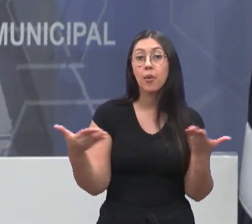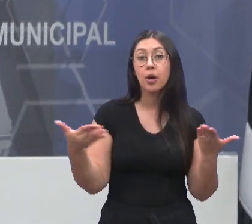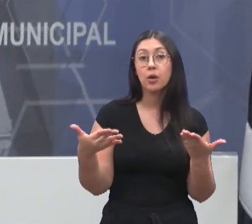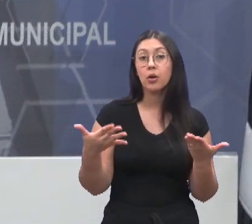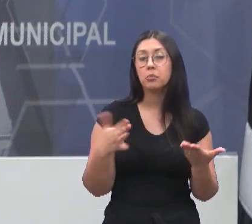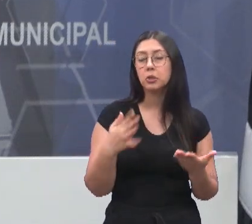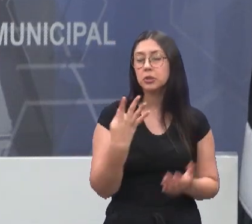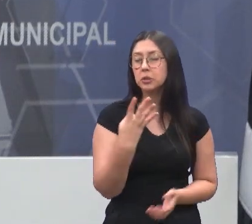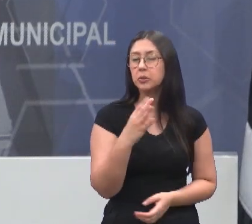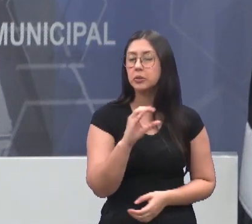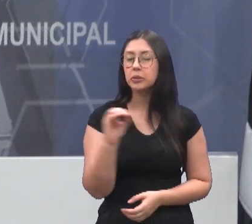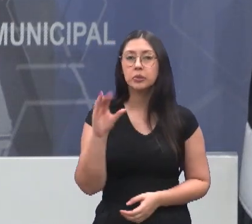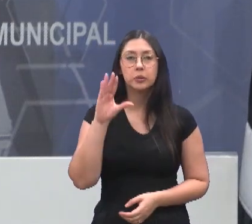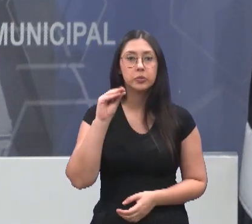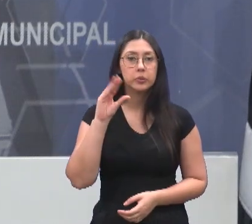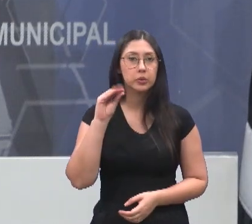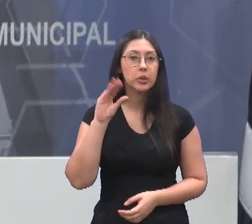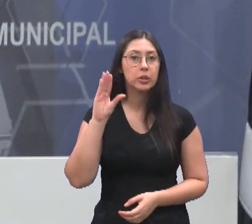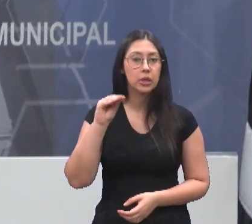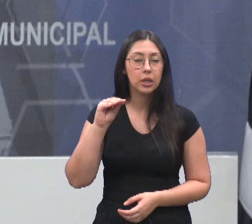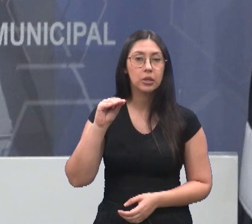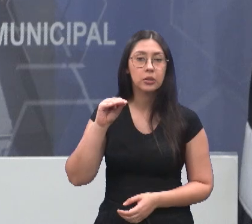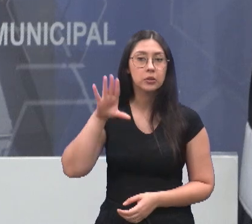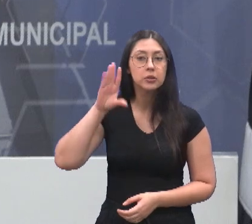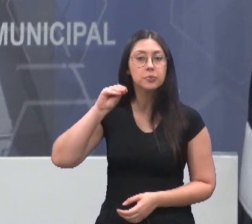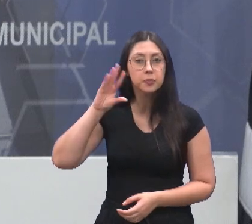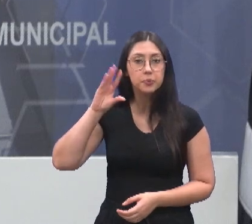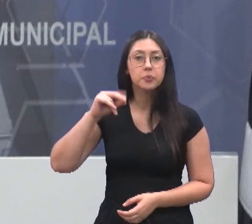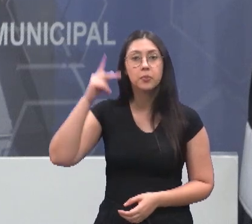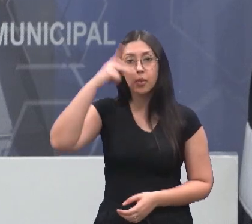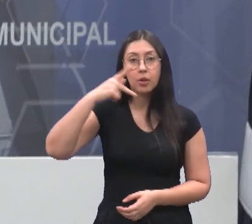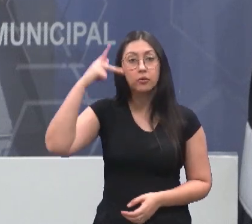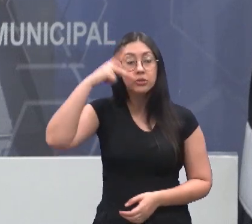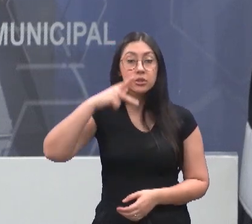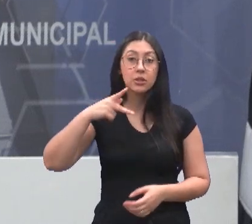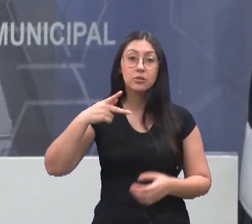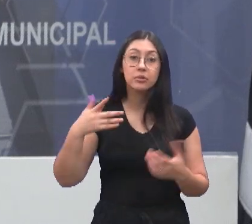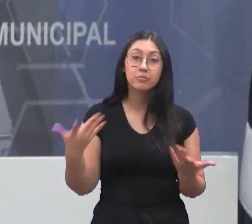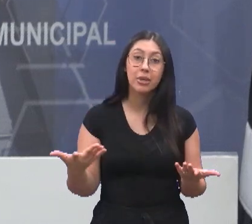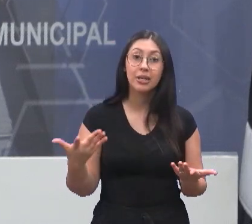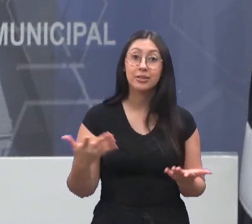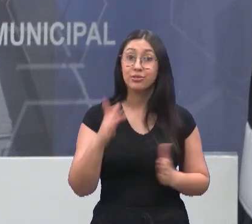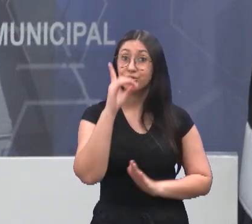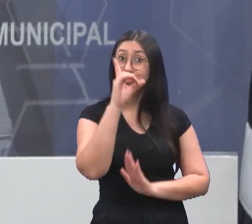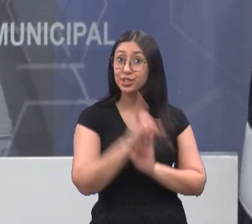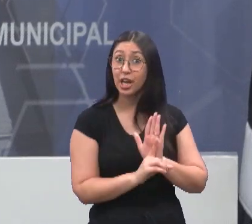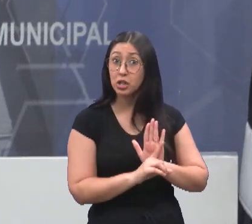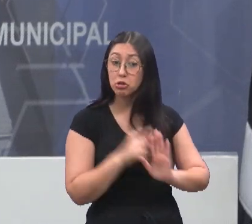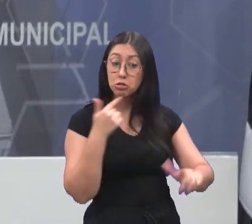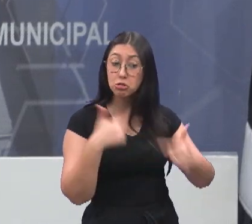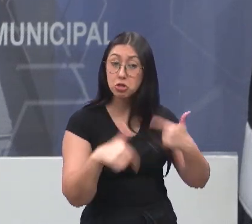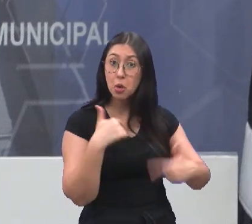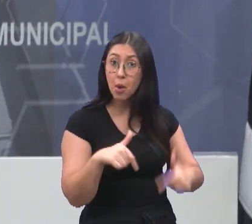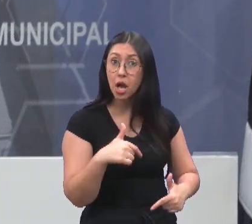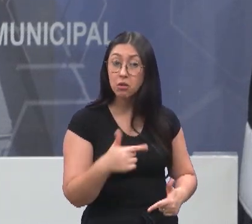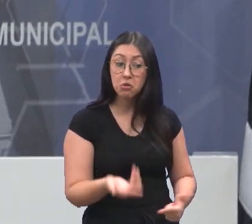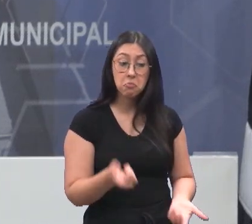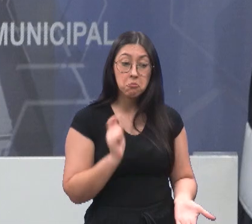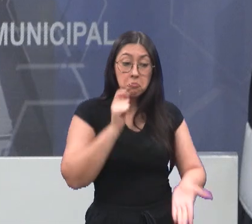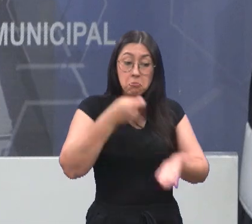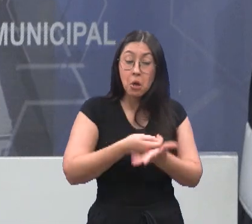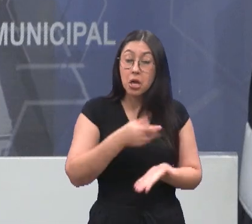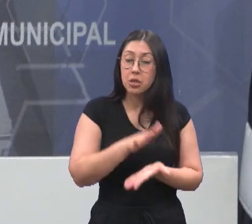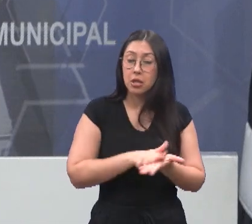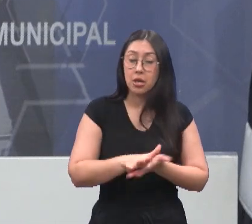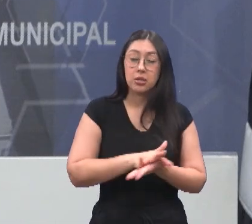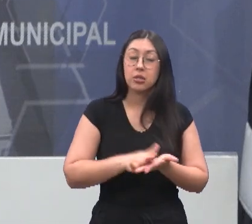400 funcionários que eram funcionários do Provisão, mas que deixaram de receber os direitos trabalhistas porque o